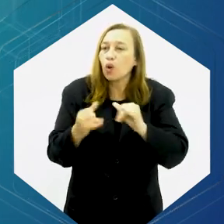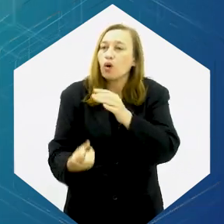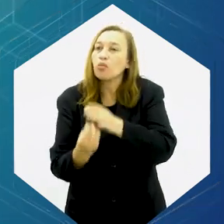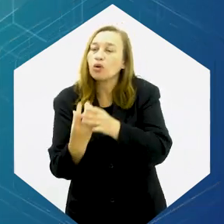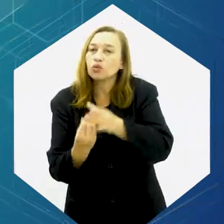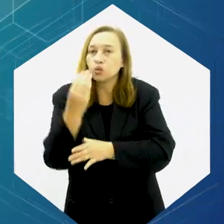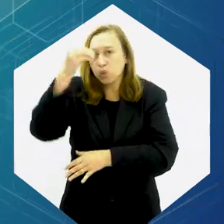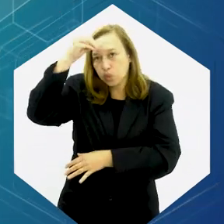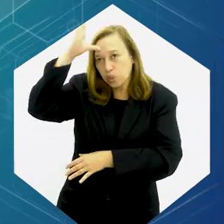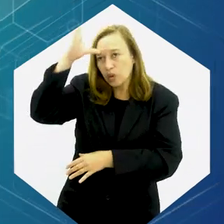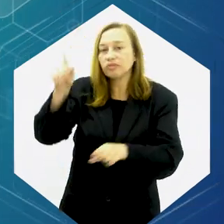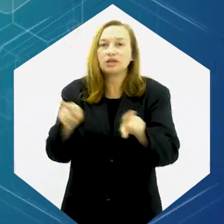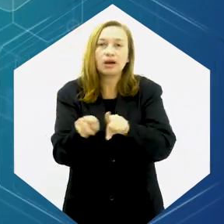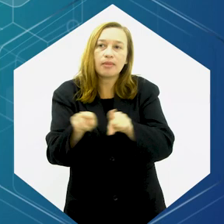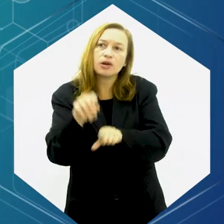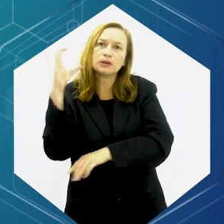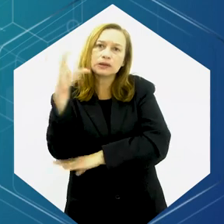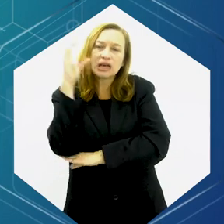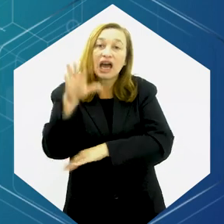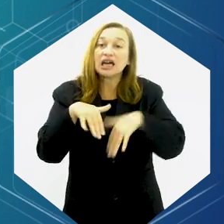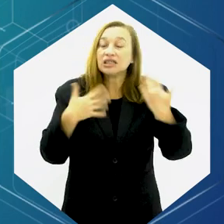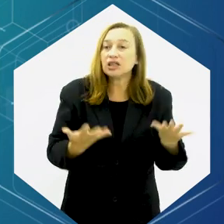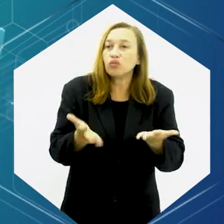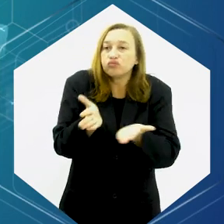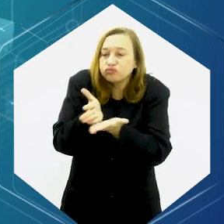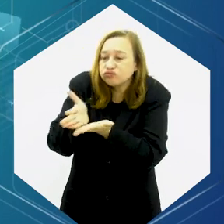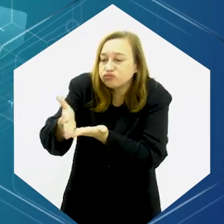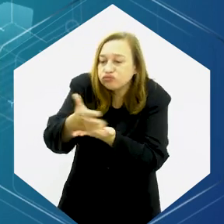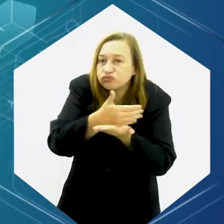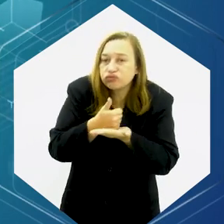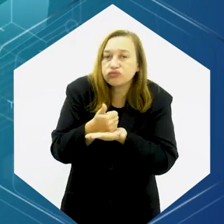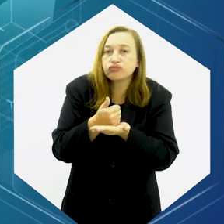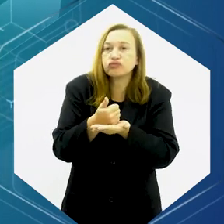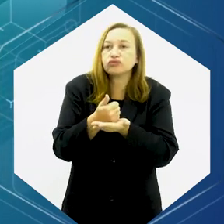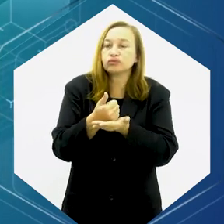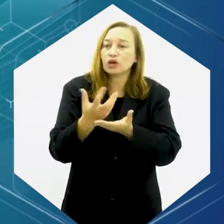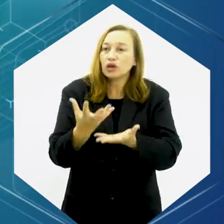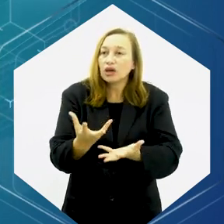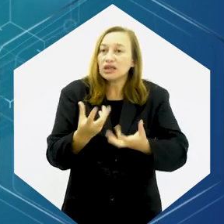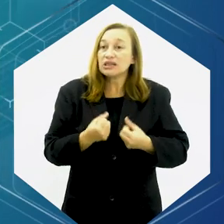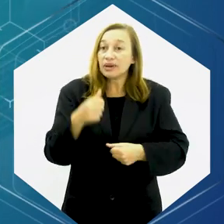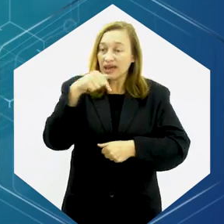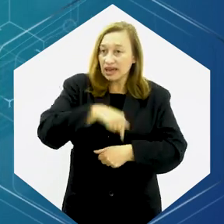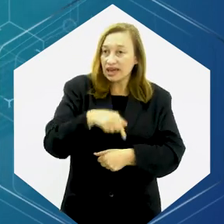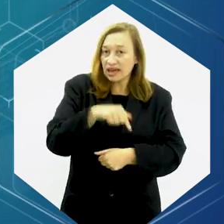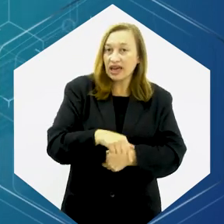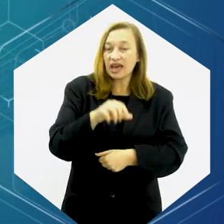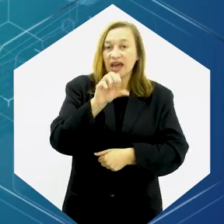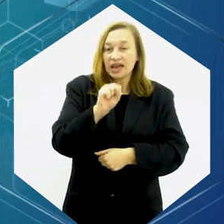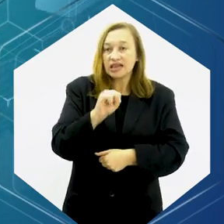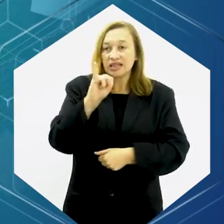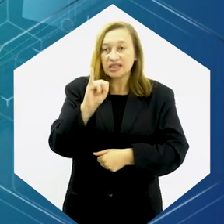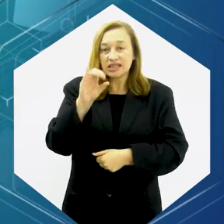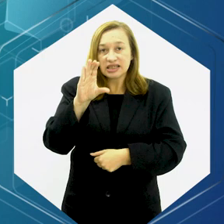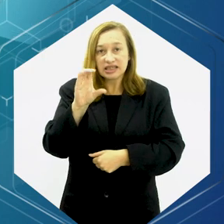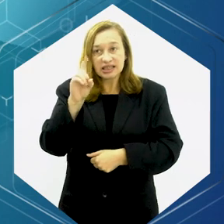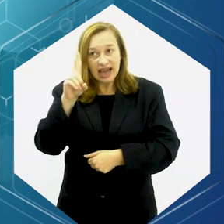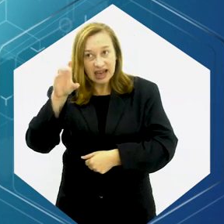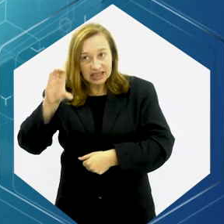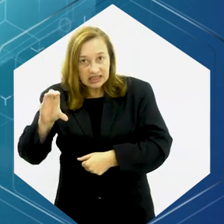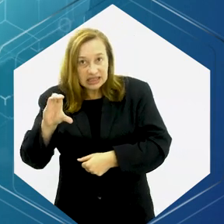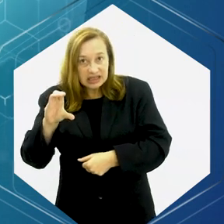conhecimento e produzir ciência também então esses dados eles são recebidos né aqui no sidac né esses dados